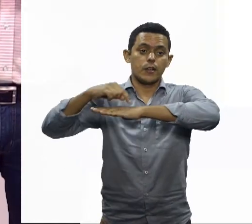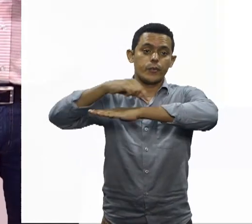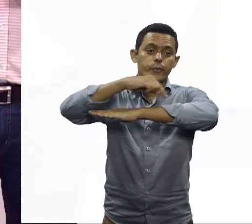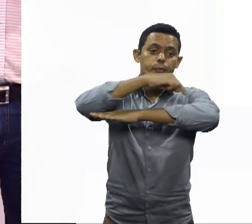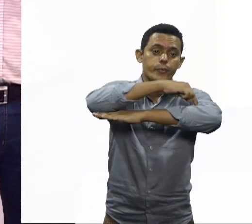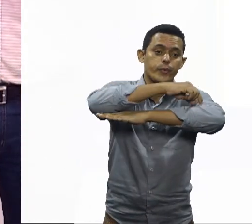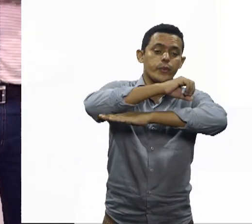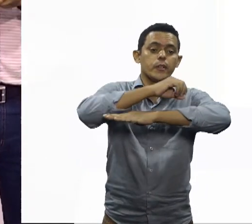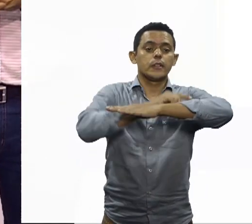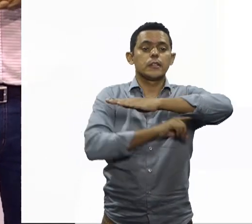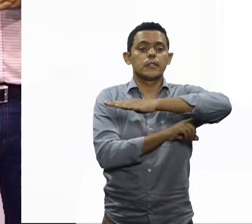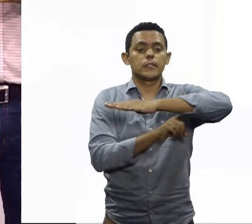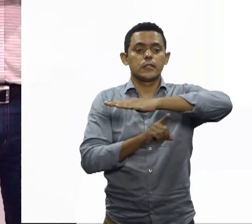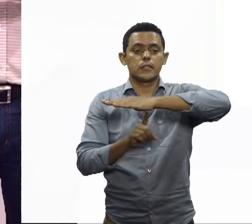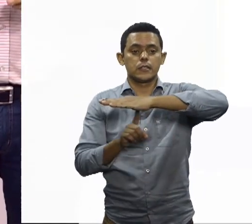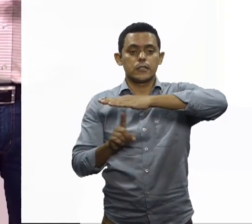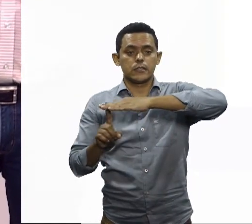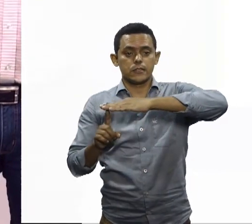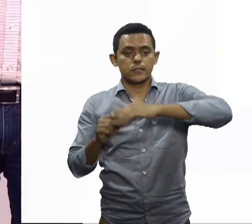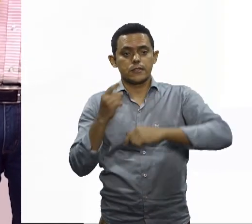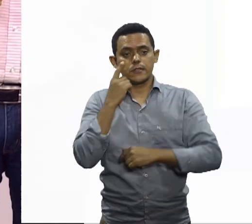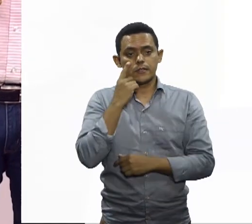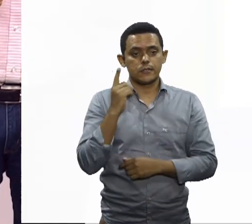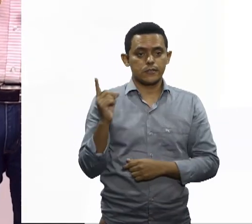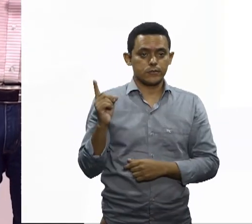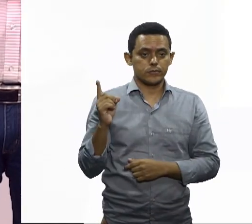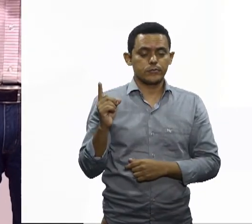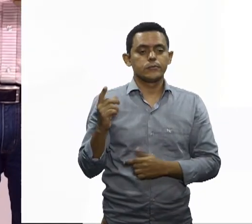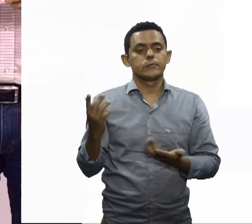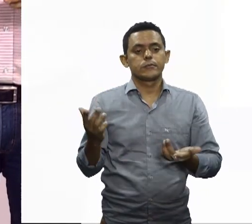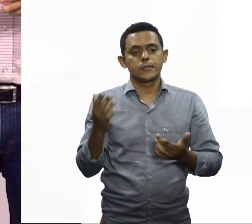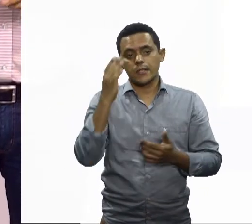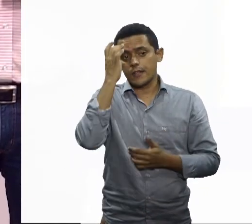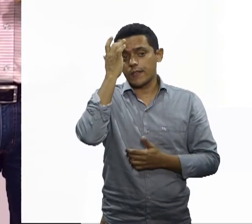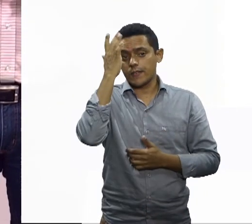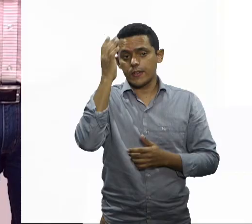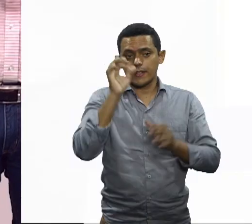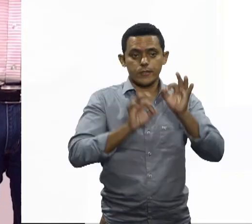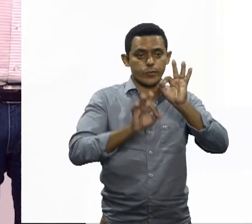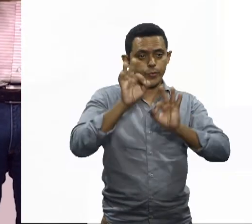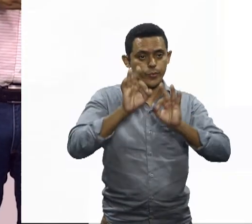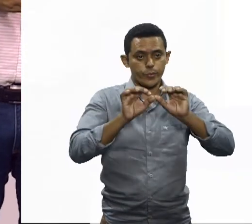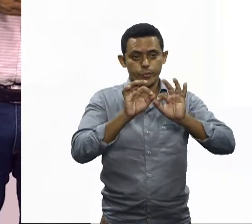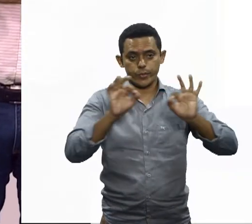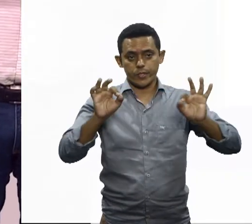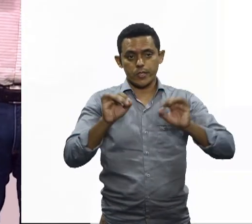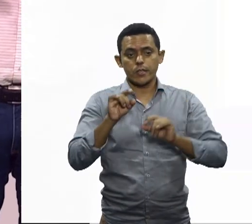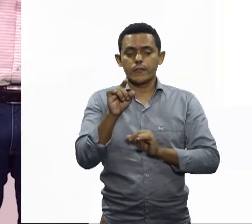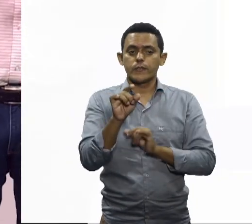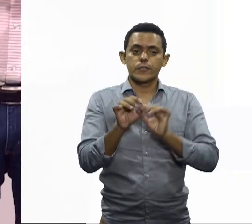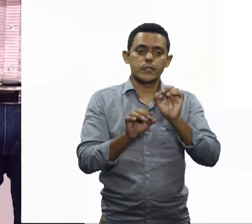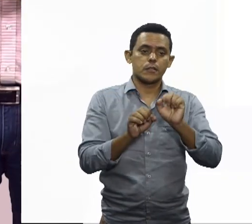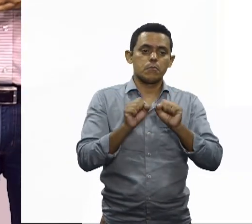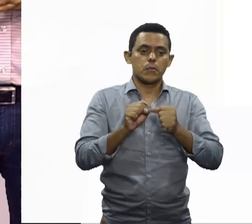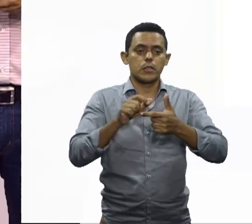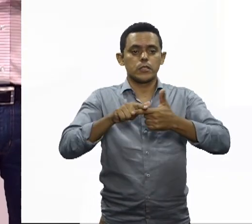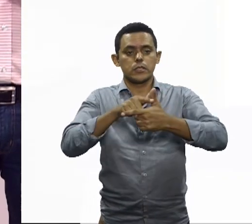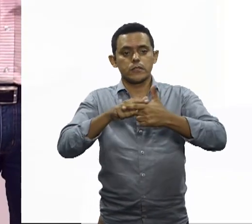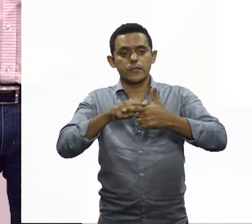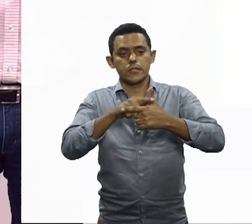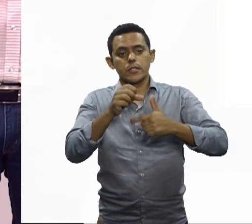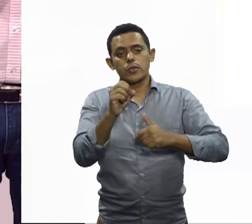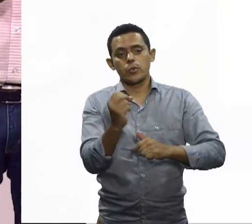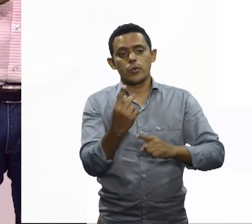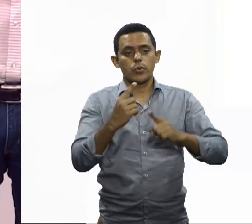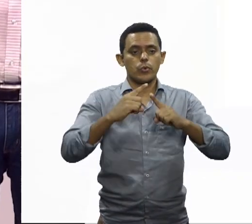fui para a direita. Então, fica bem fácil de você resolver. Ou você divide, ou você multiplica.